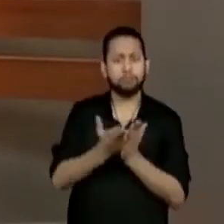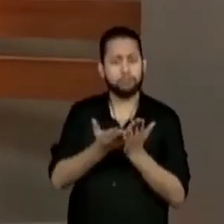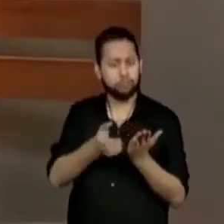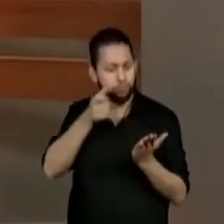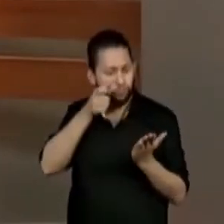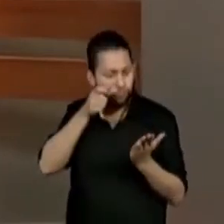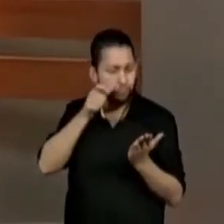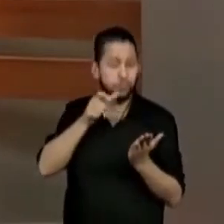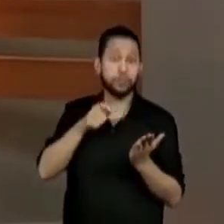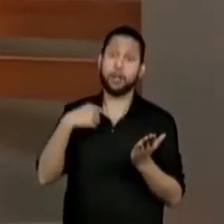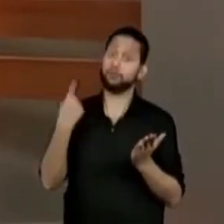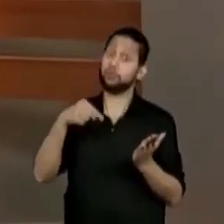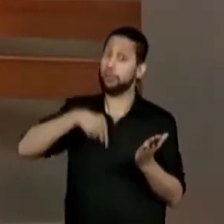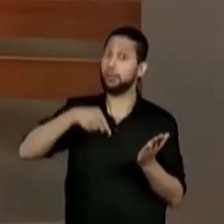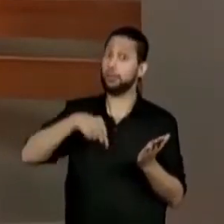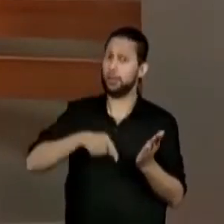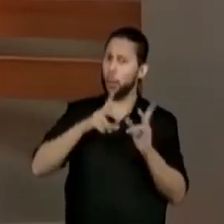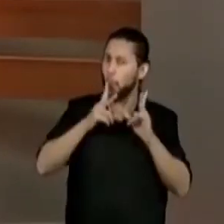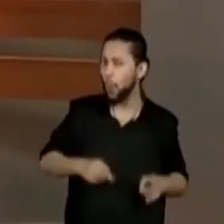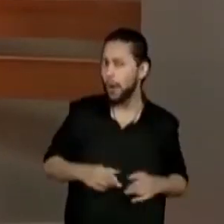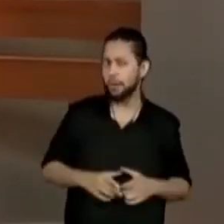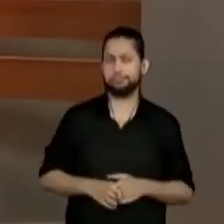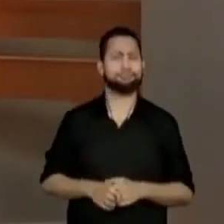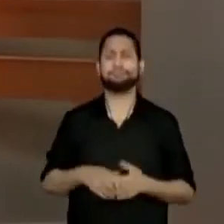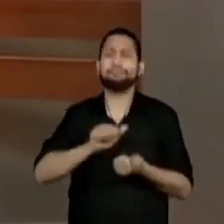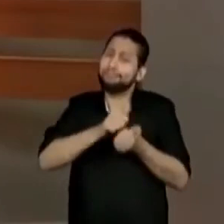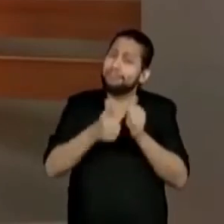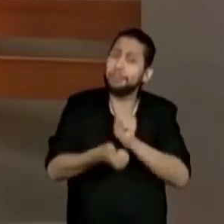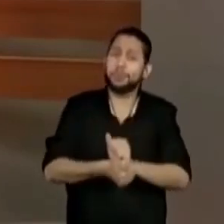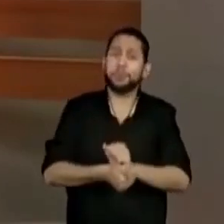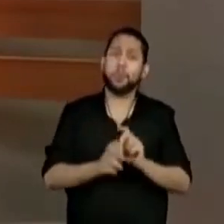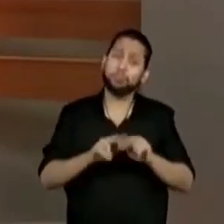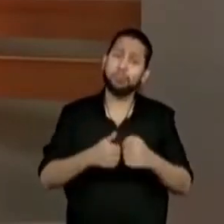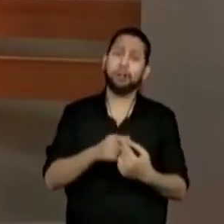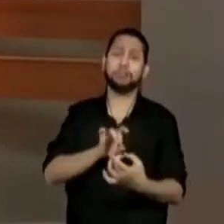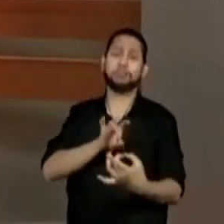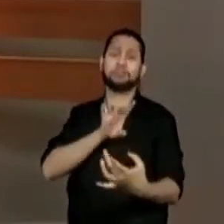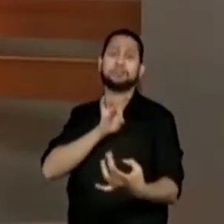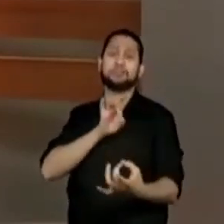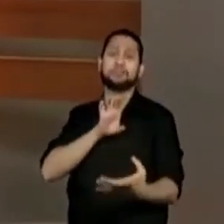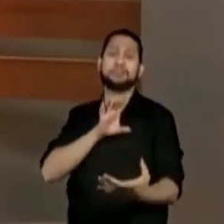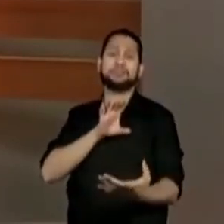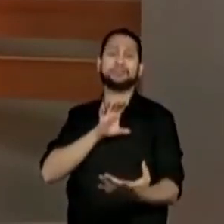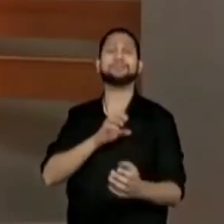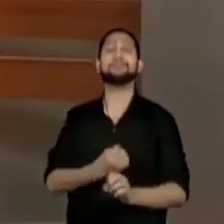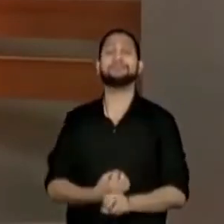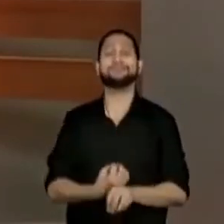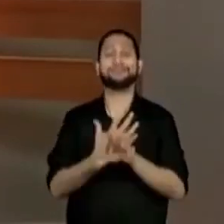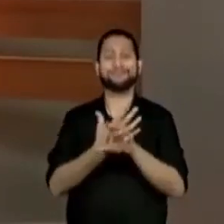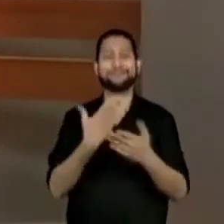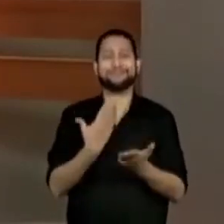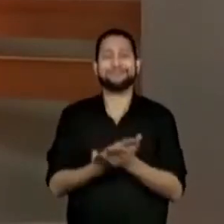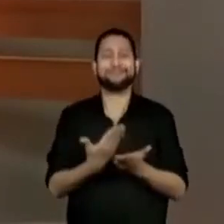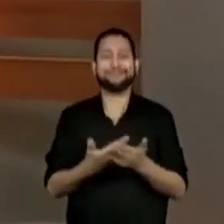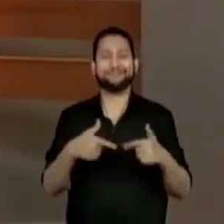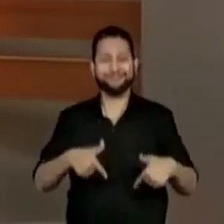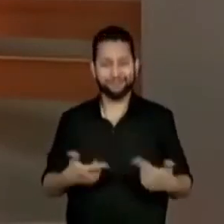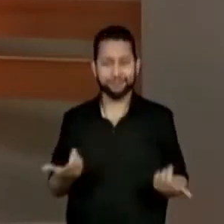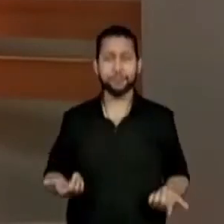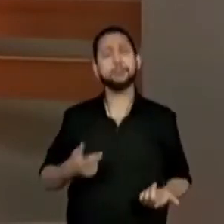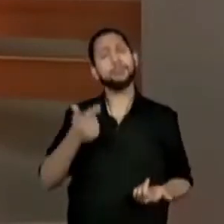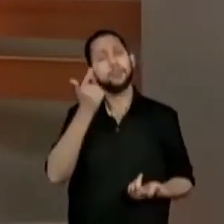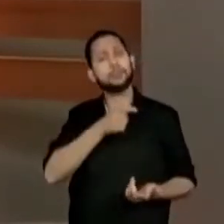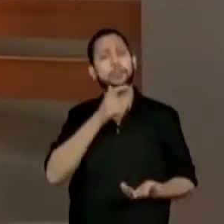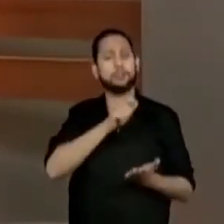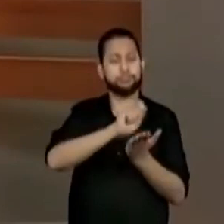claro que com as devidas adaptações porque ele foi adaptado para esse momento de distanciamento né mas vai conseguir realizar as atividades fazer as suas